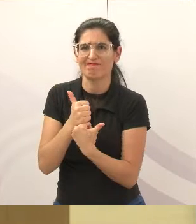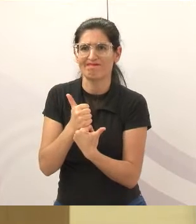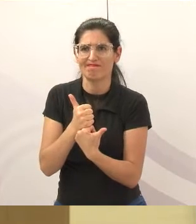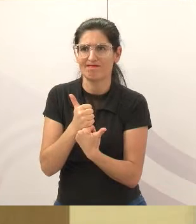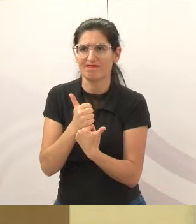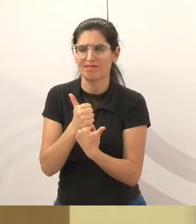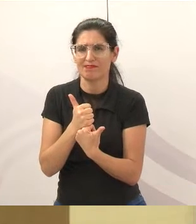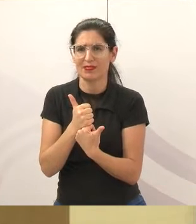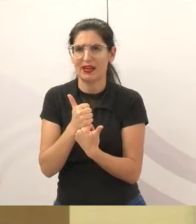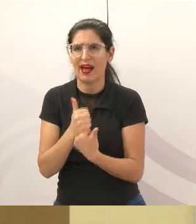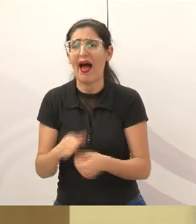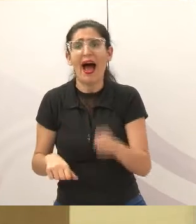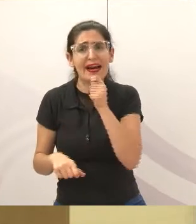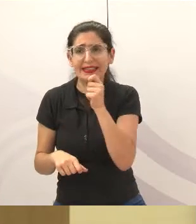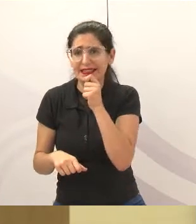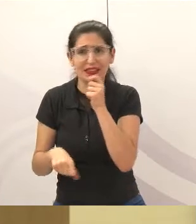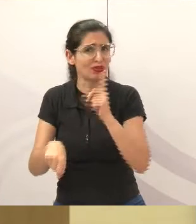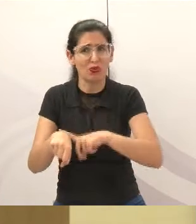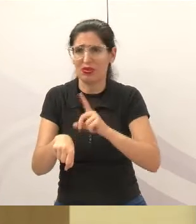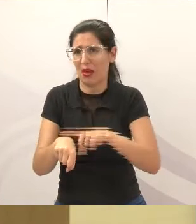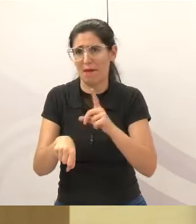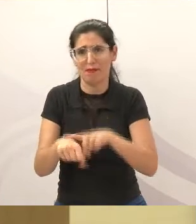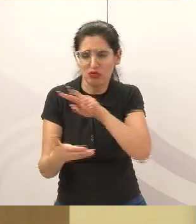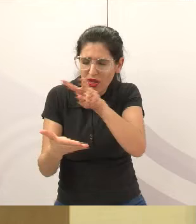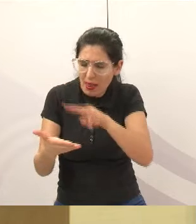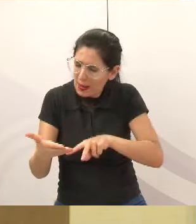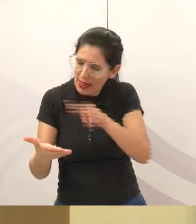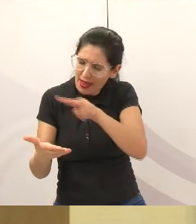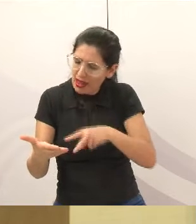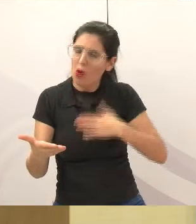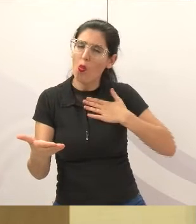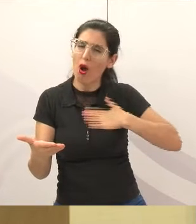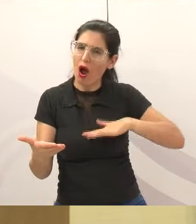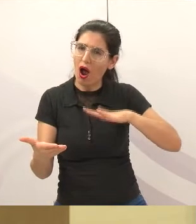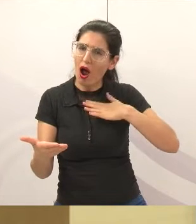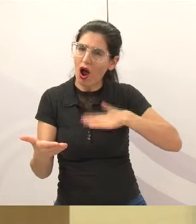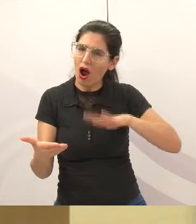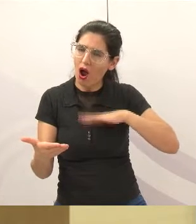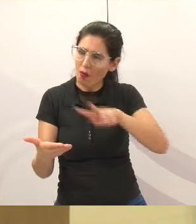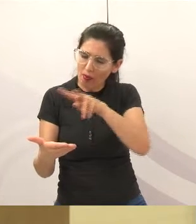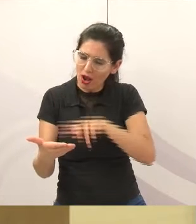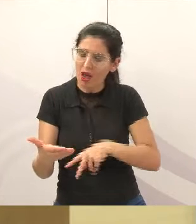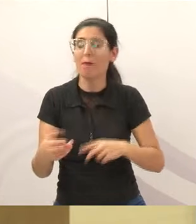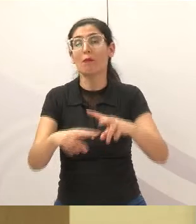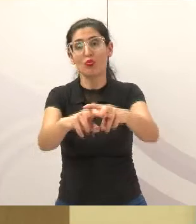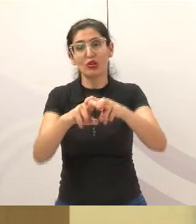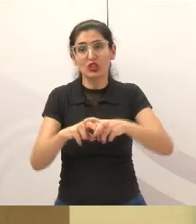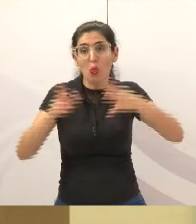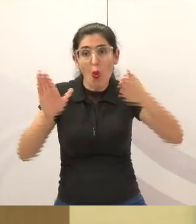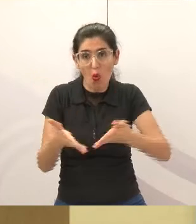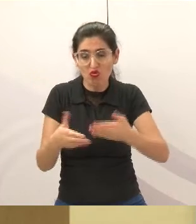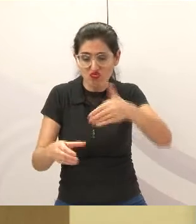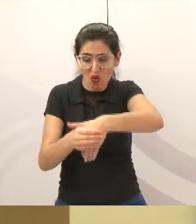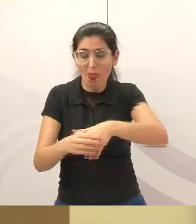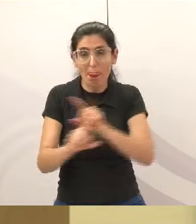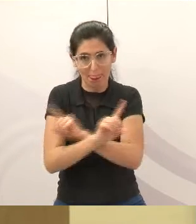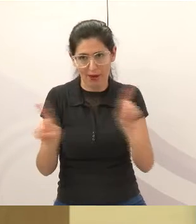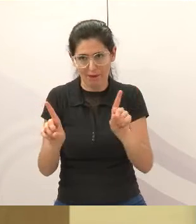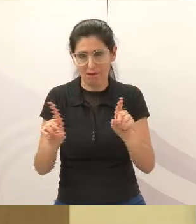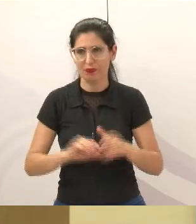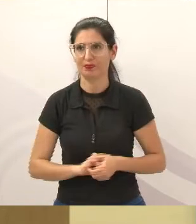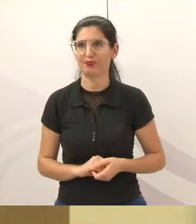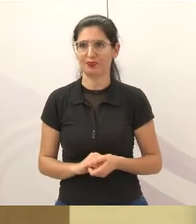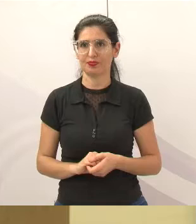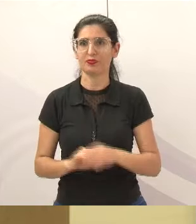para ser avaliado pela comissão dessa Casa de Saúde. Então, por isso que não entrou na ordem do dia. E, de maneira